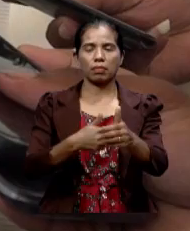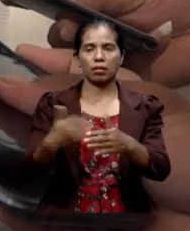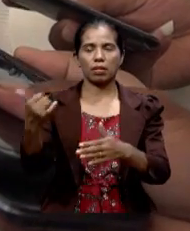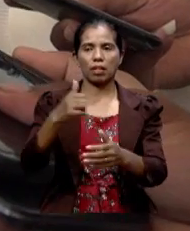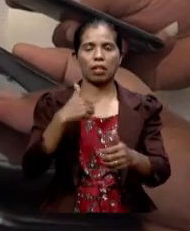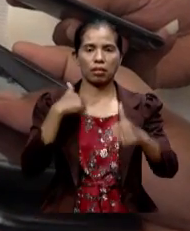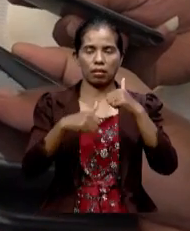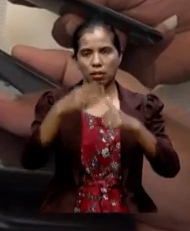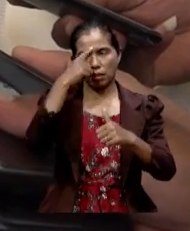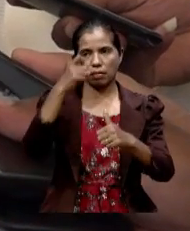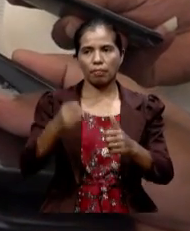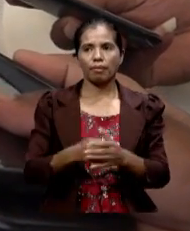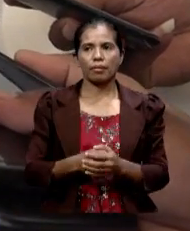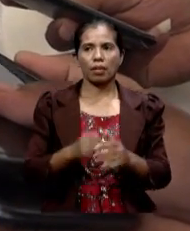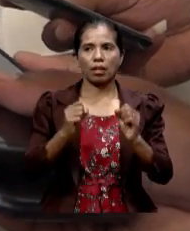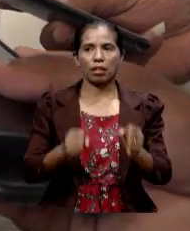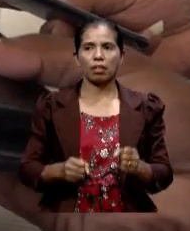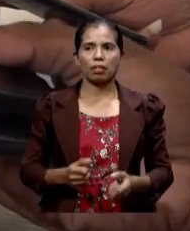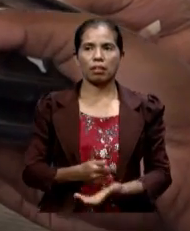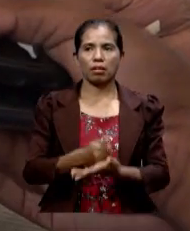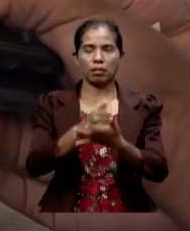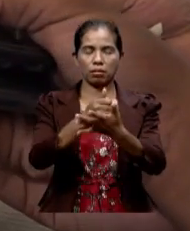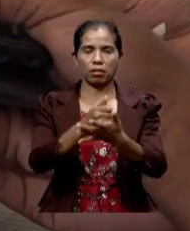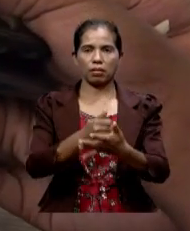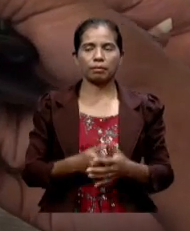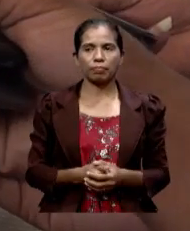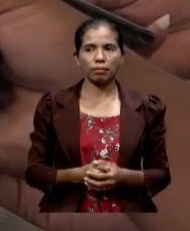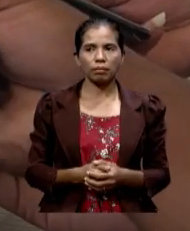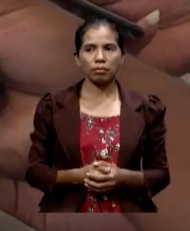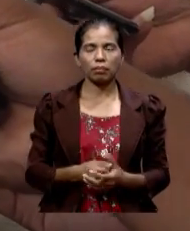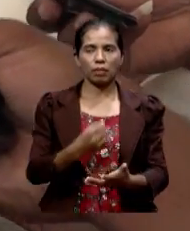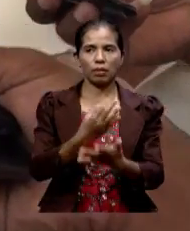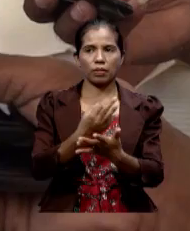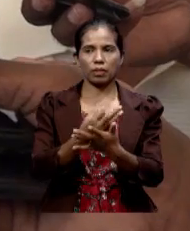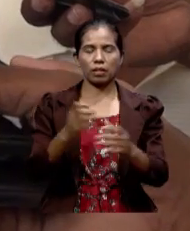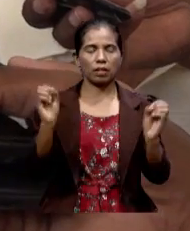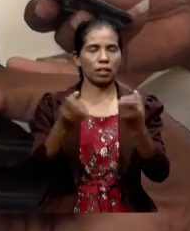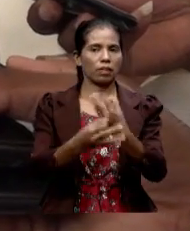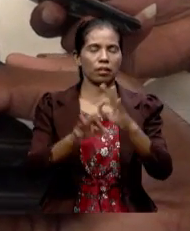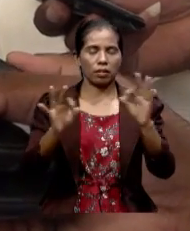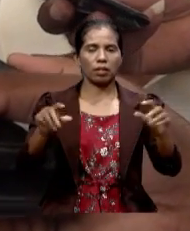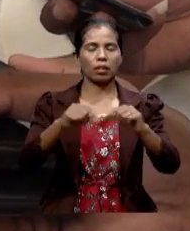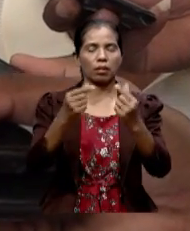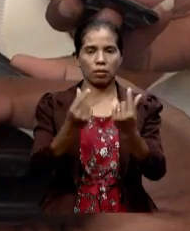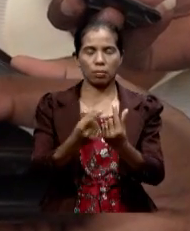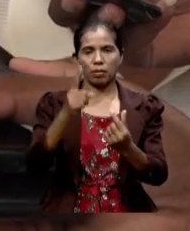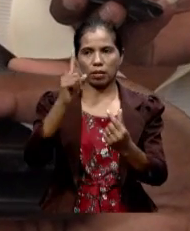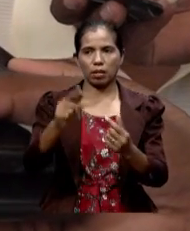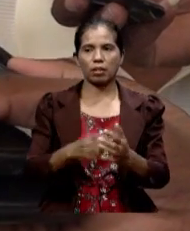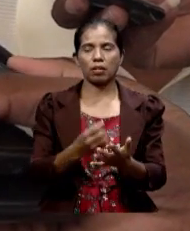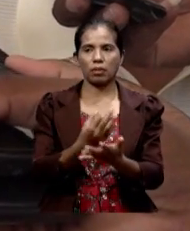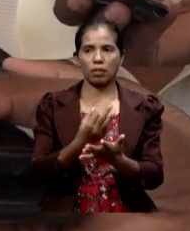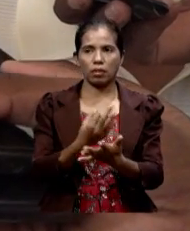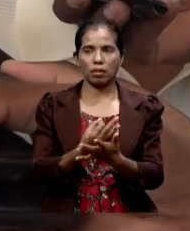mai tambah hatu garantia sustentabilidade apoio dane. Tambah osane selahutu ho grupu ida. Osane pelo menos se